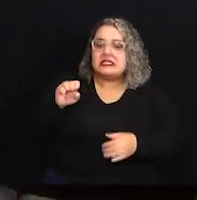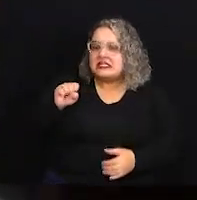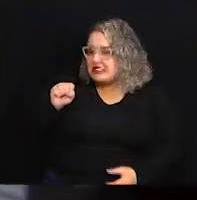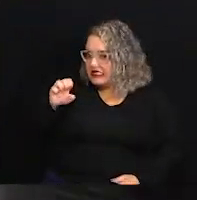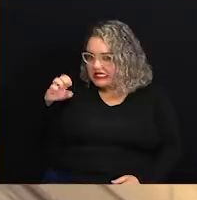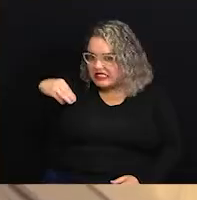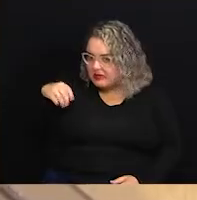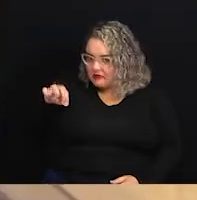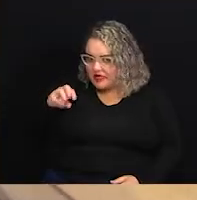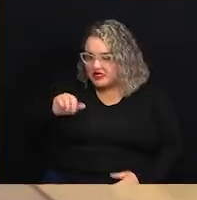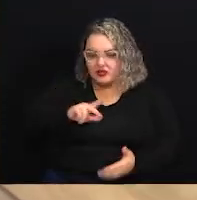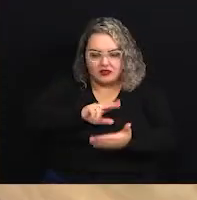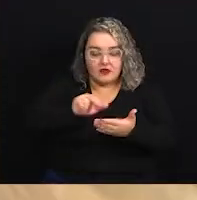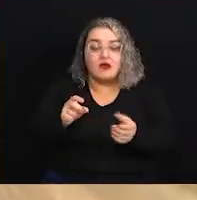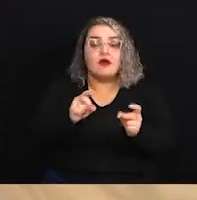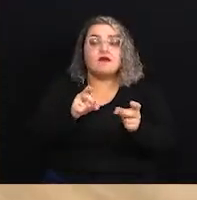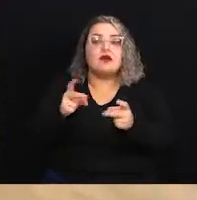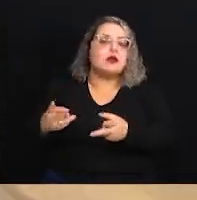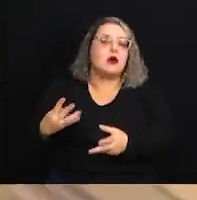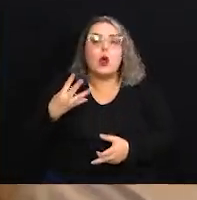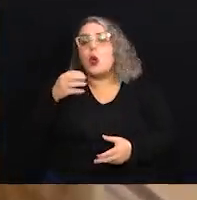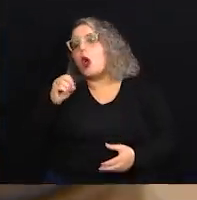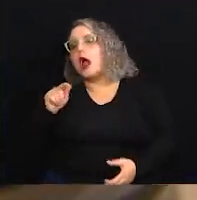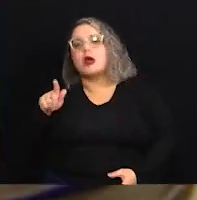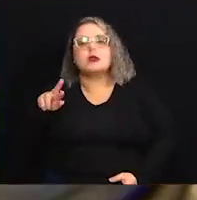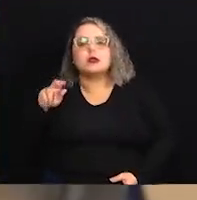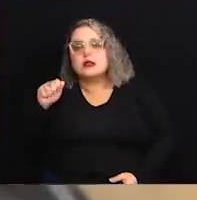então a gente consegue vender, ele quer 40